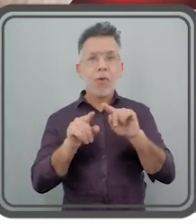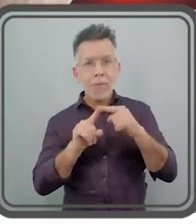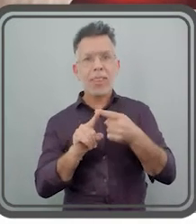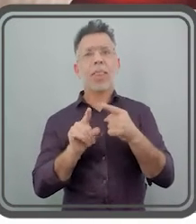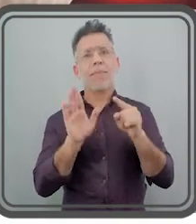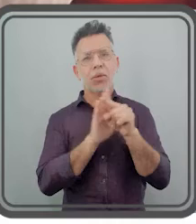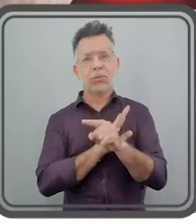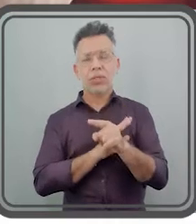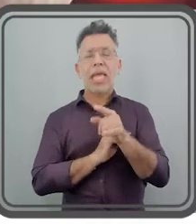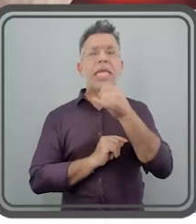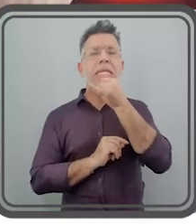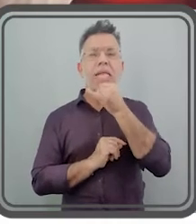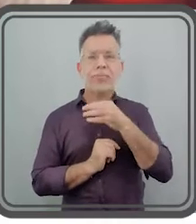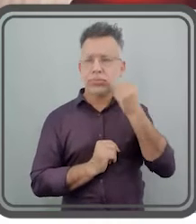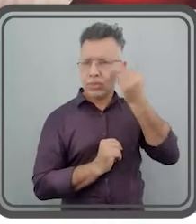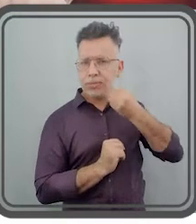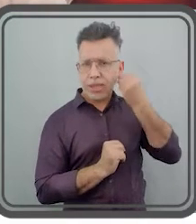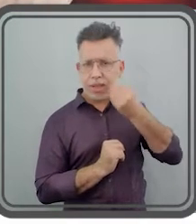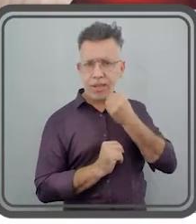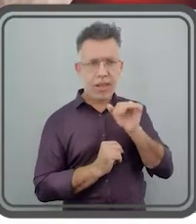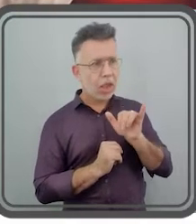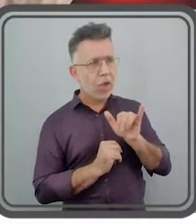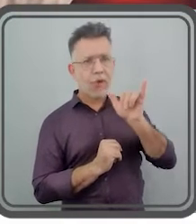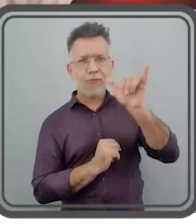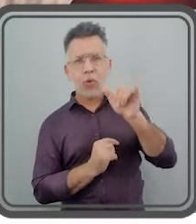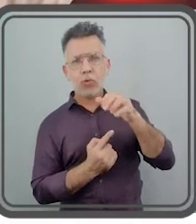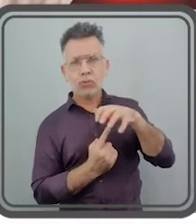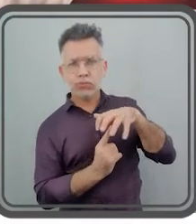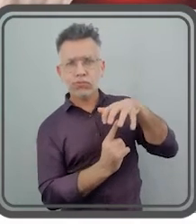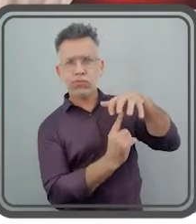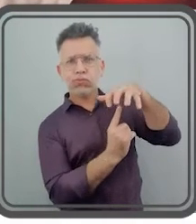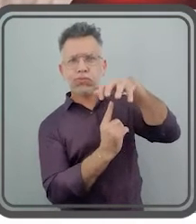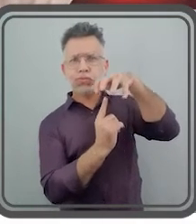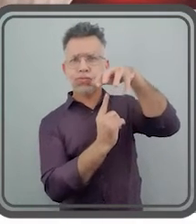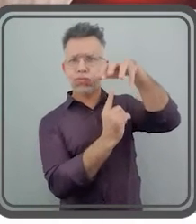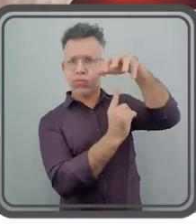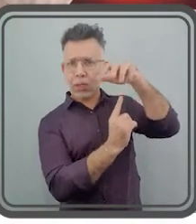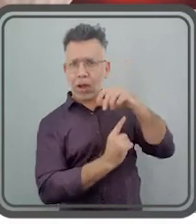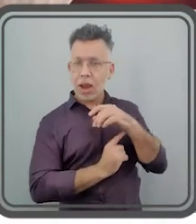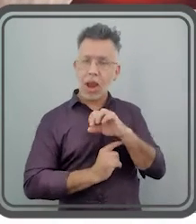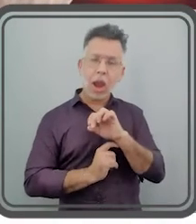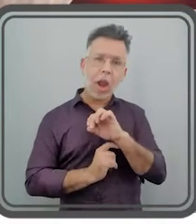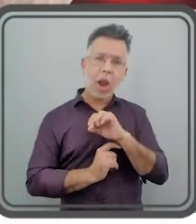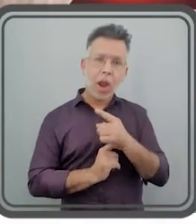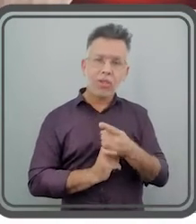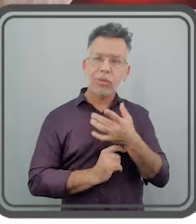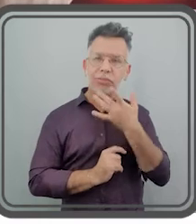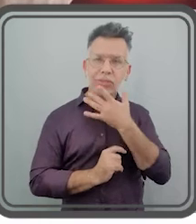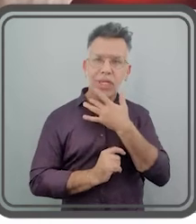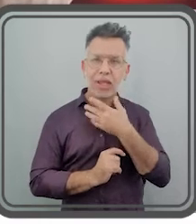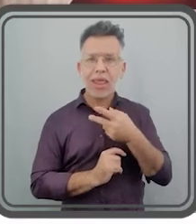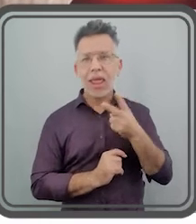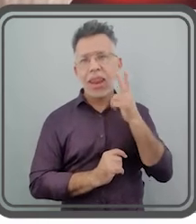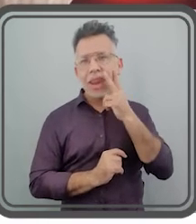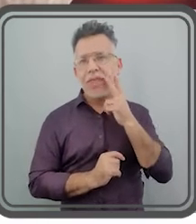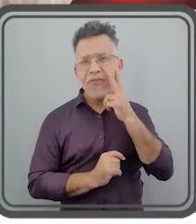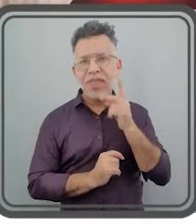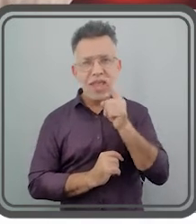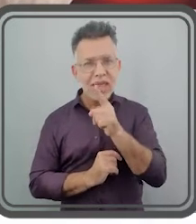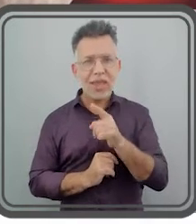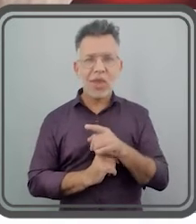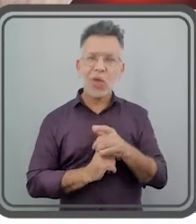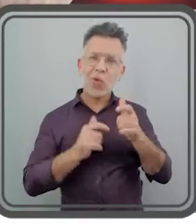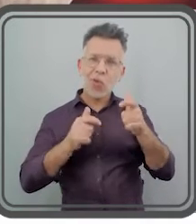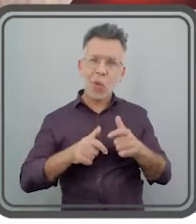aqui experiências é o voo de balão é o Né pela degustação de vinhos na vinícola